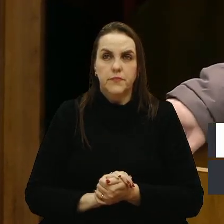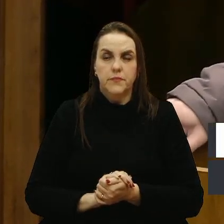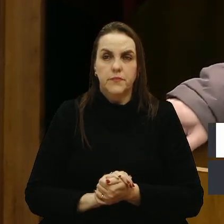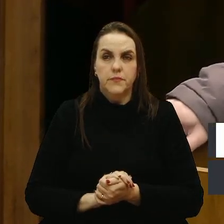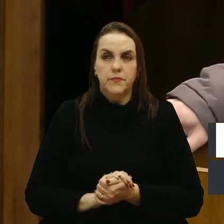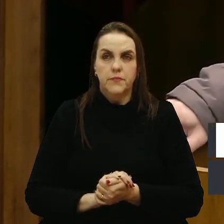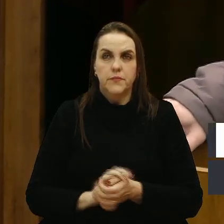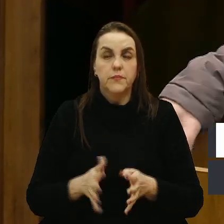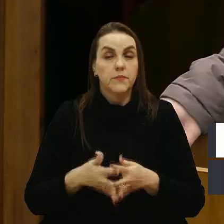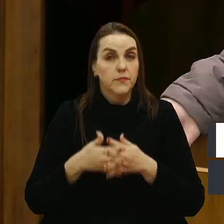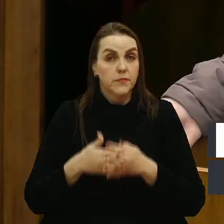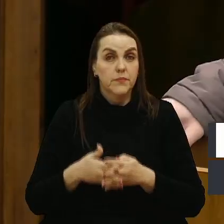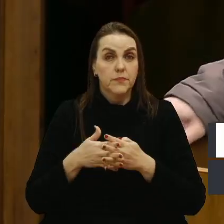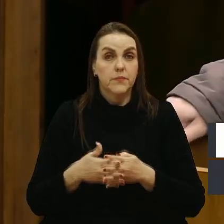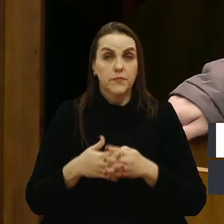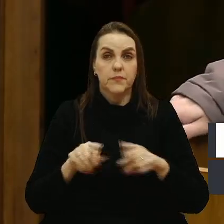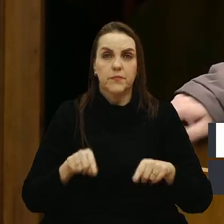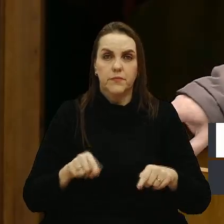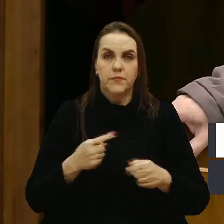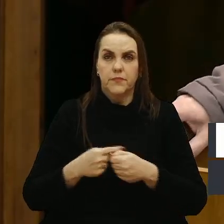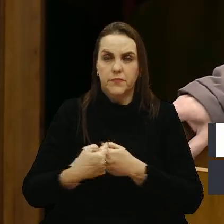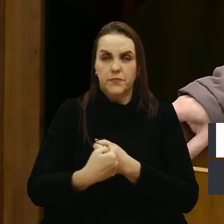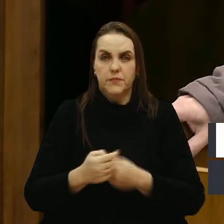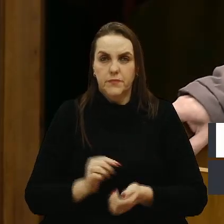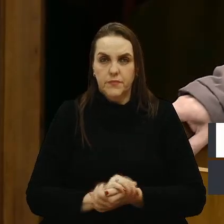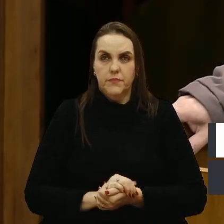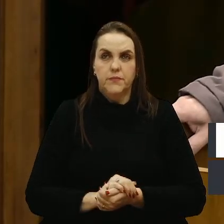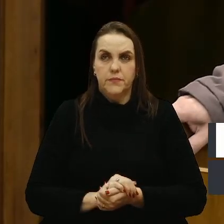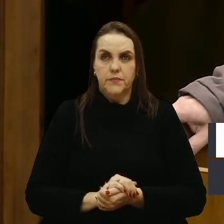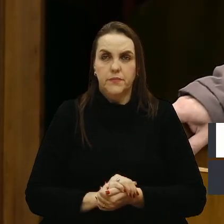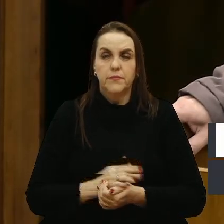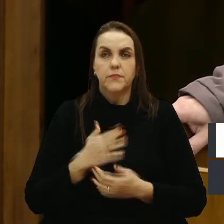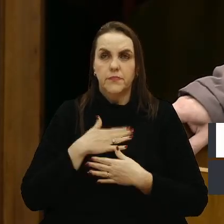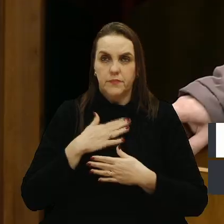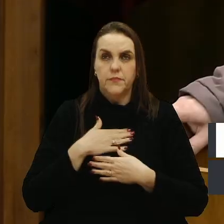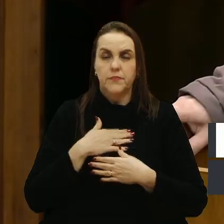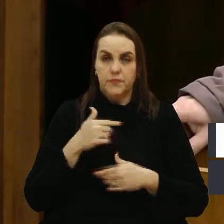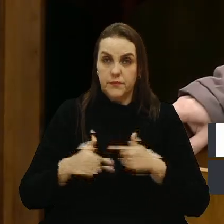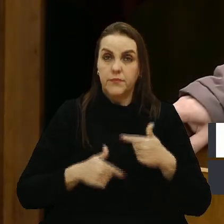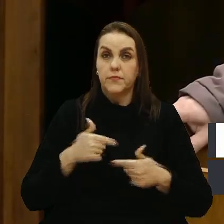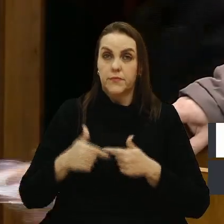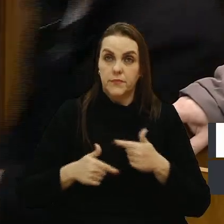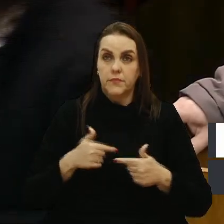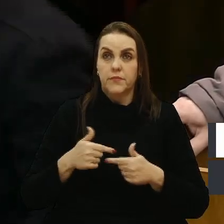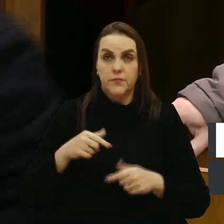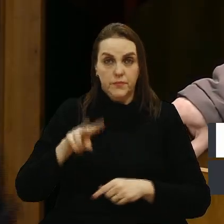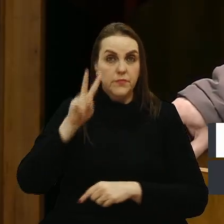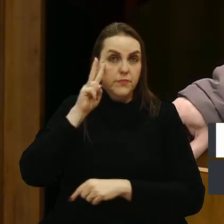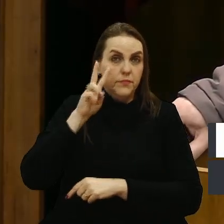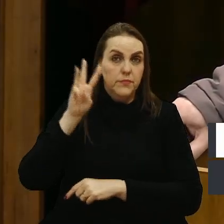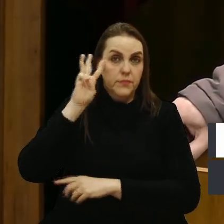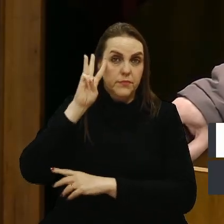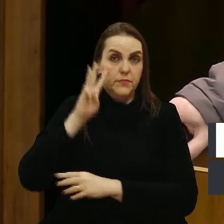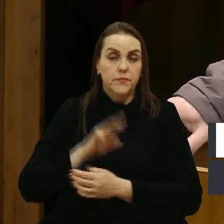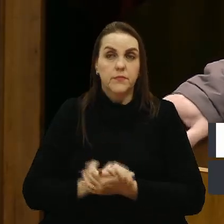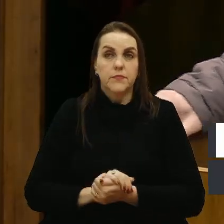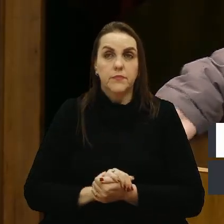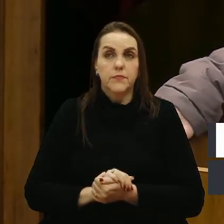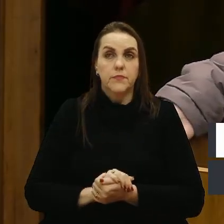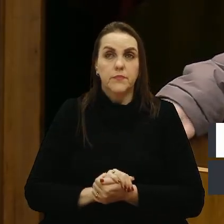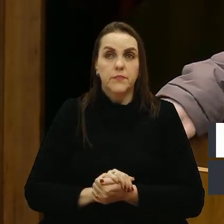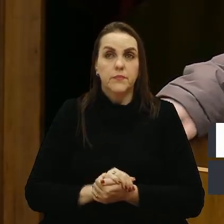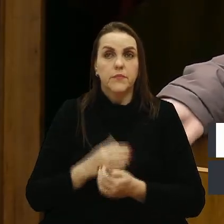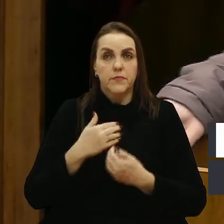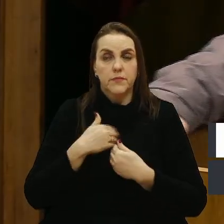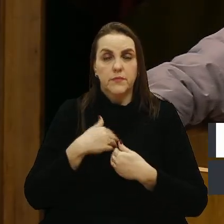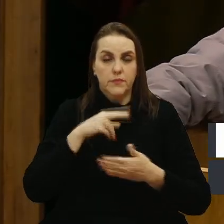complexidade na nossa cidade, né? Eu estava trabalhando tanto segunda como terça-feira e eu